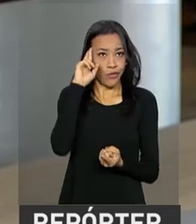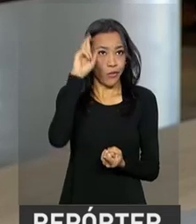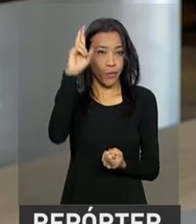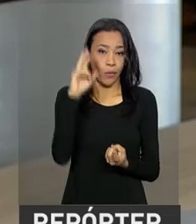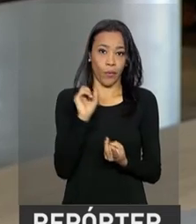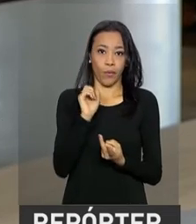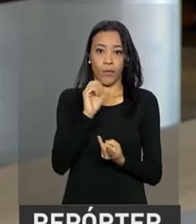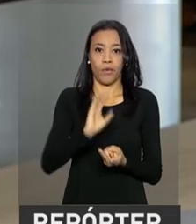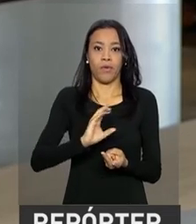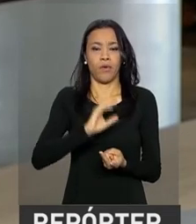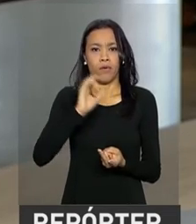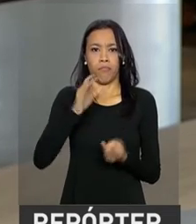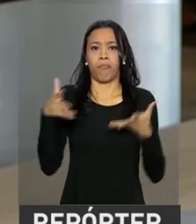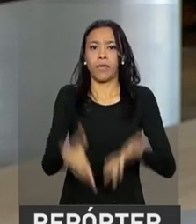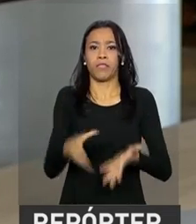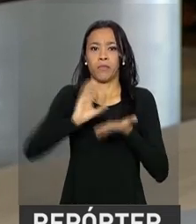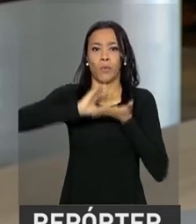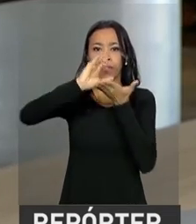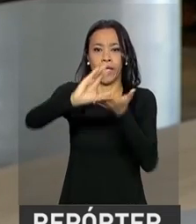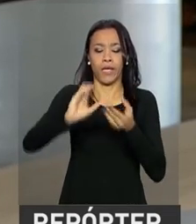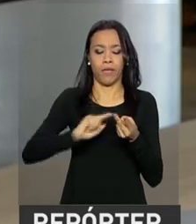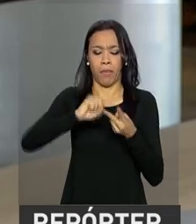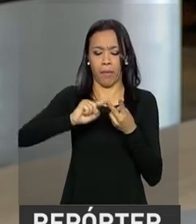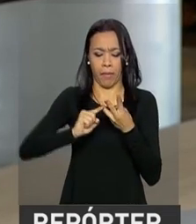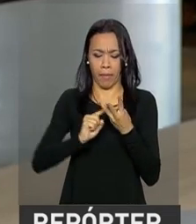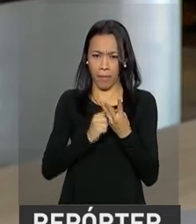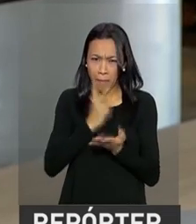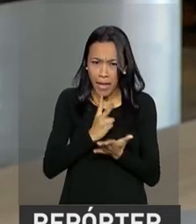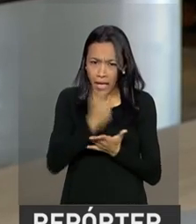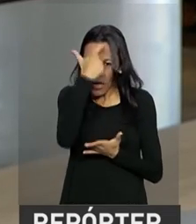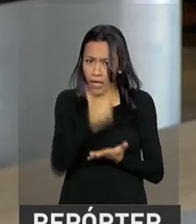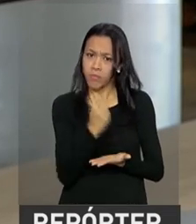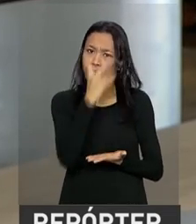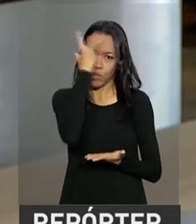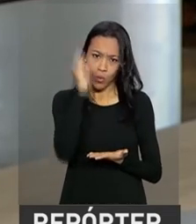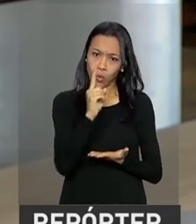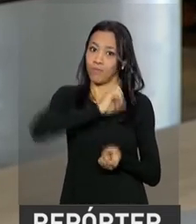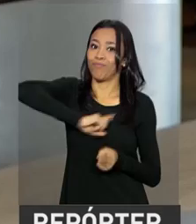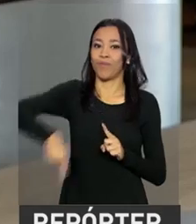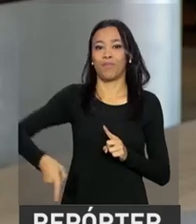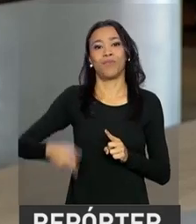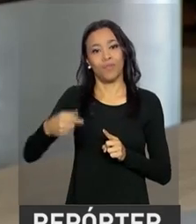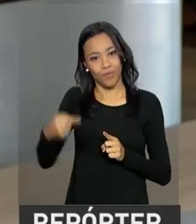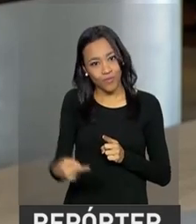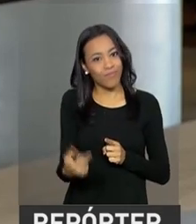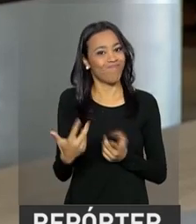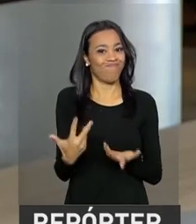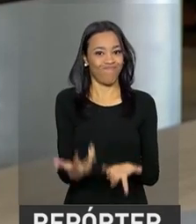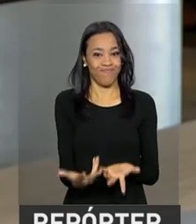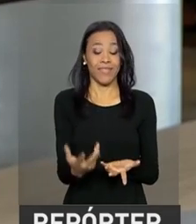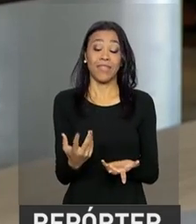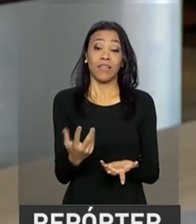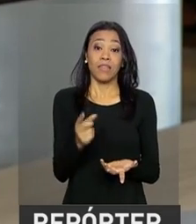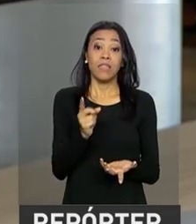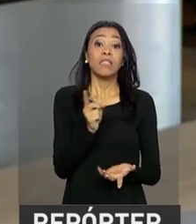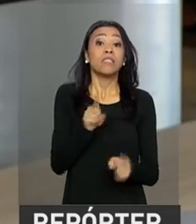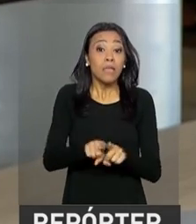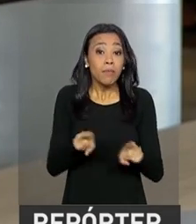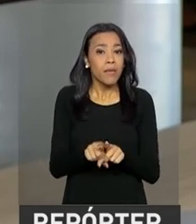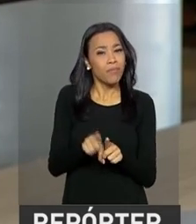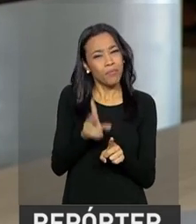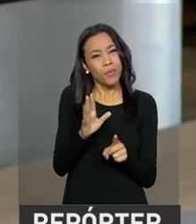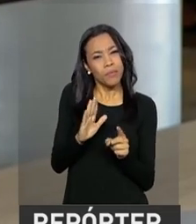Presidente com o cargo de membro do Conselho de administração da empresa isso pela mesma pessoa e mesmo que